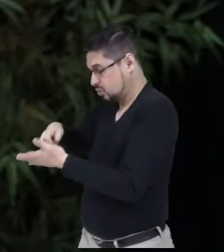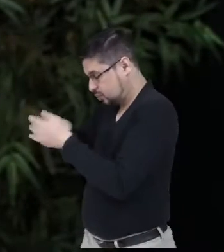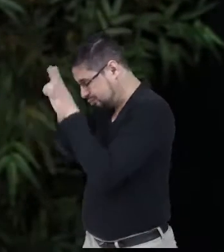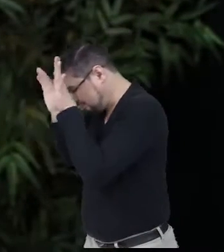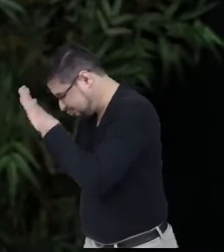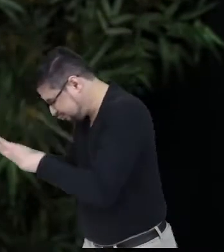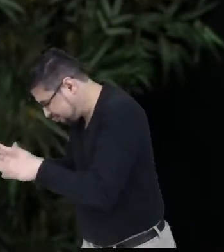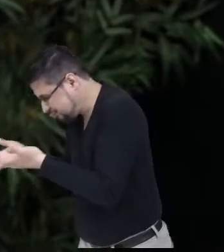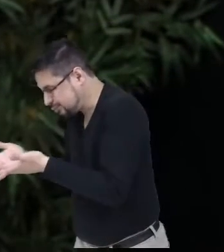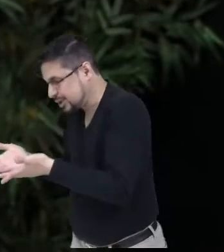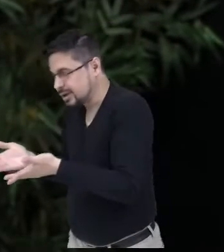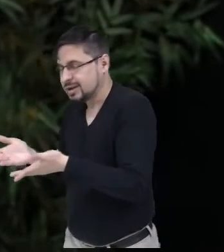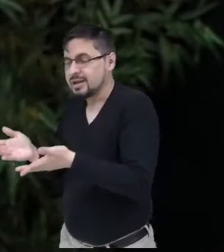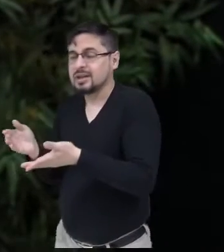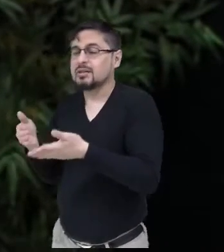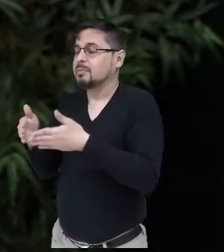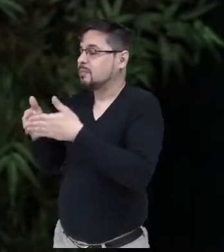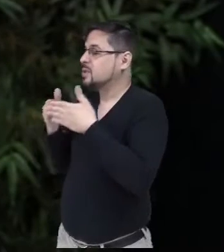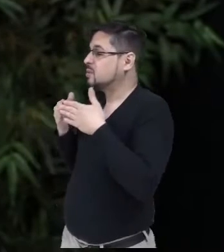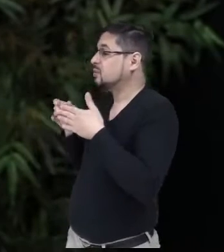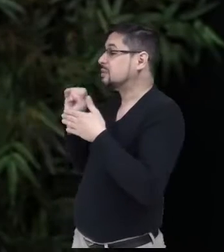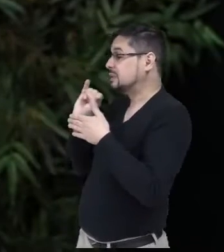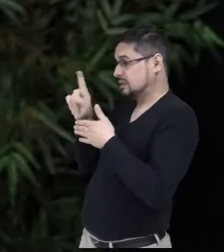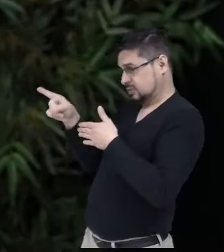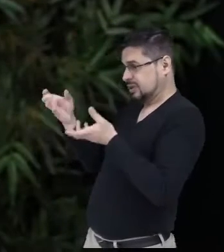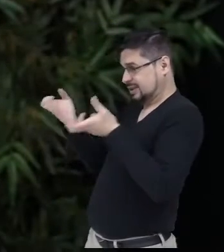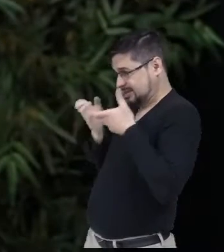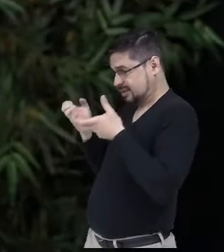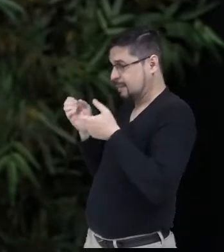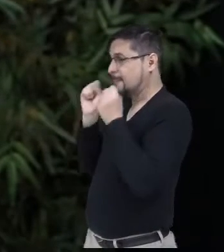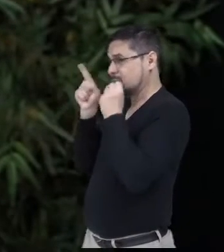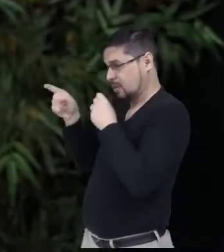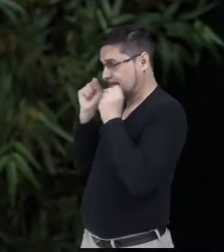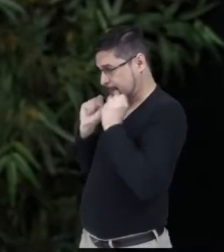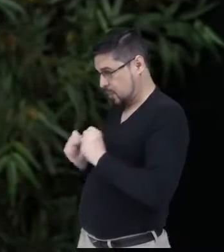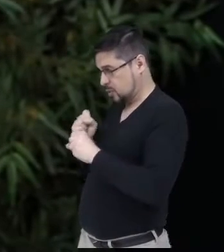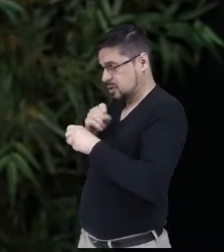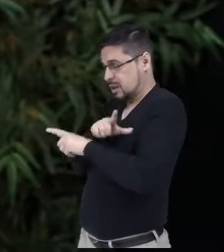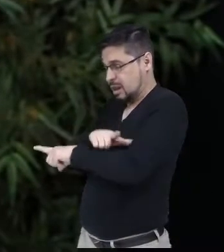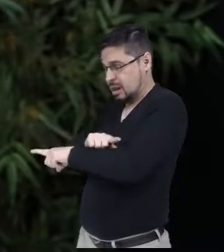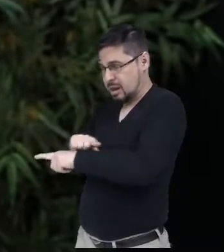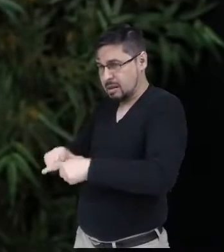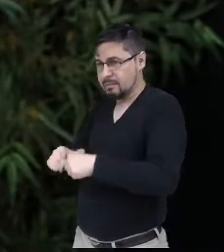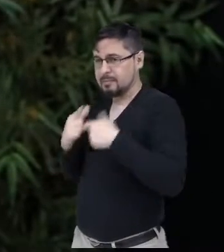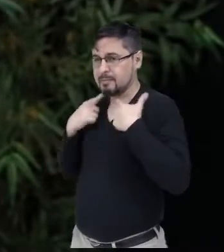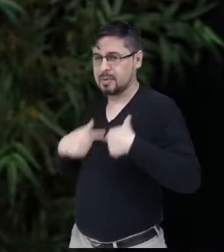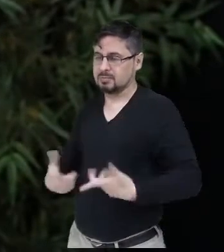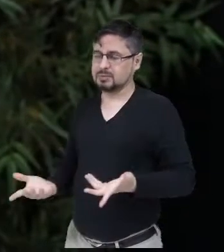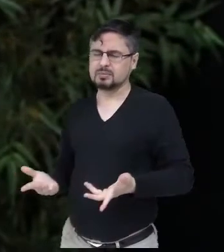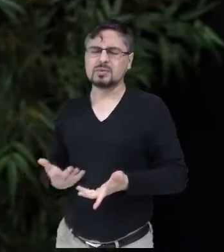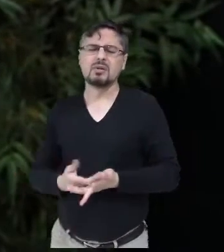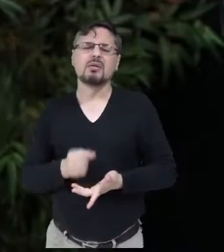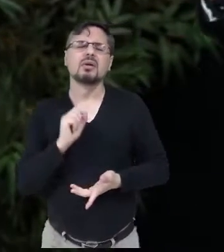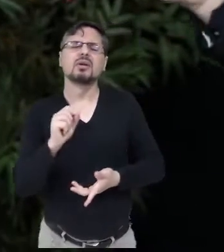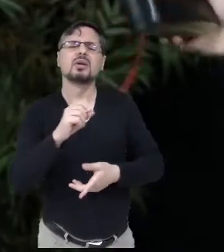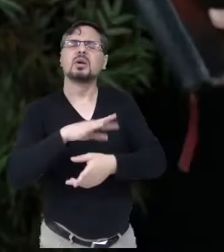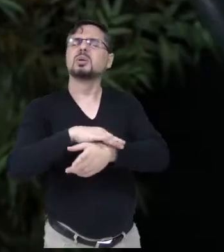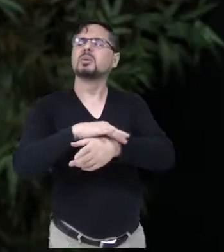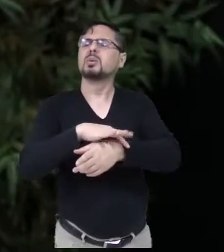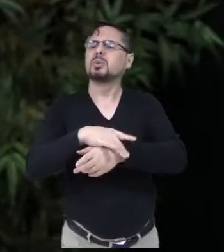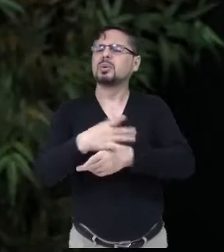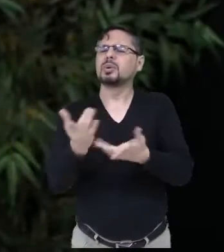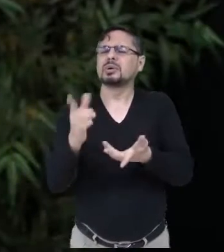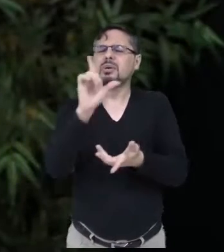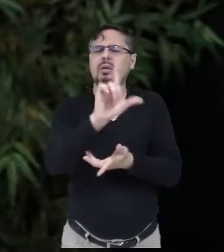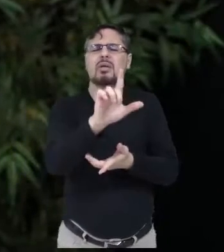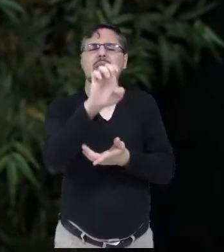é importante nós entendermos com aprofundamento o que era essa doença, a doença chamada lepra. De todas as doenças